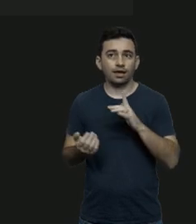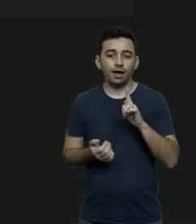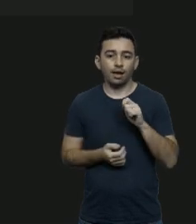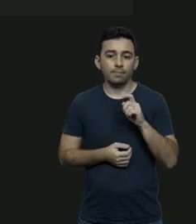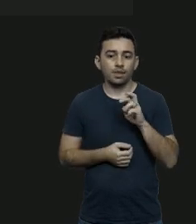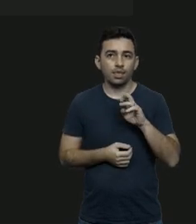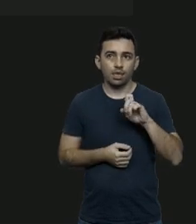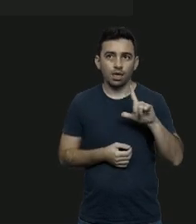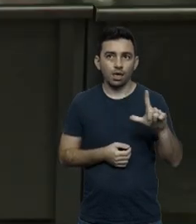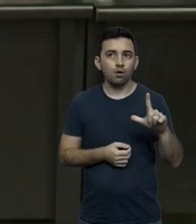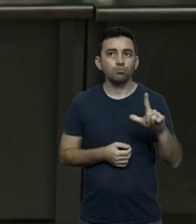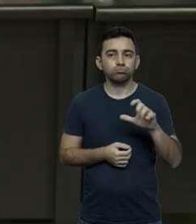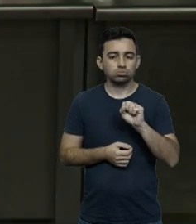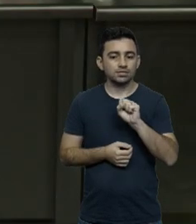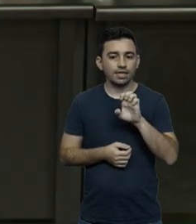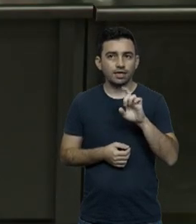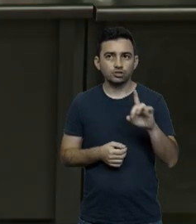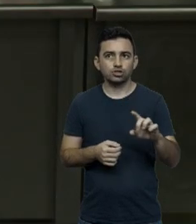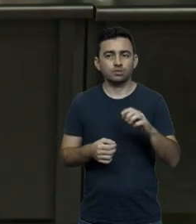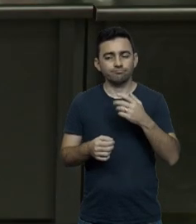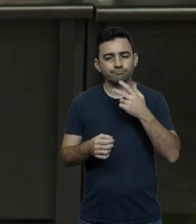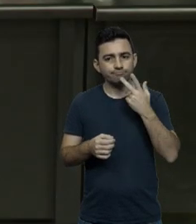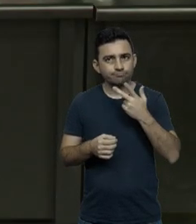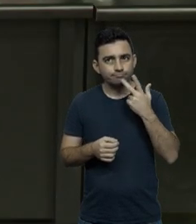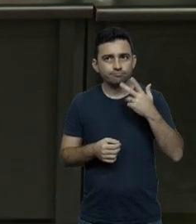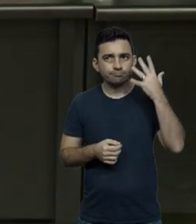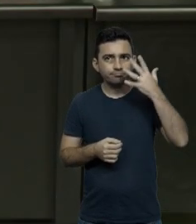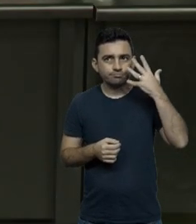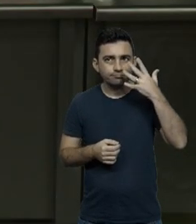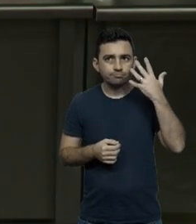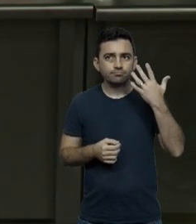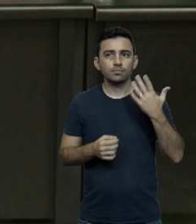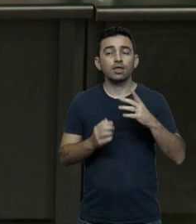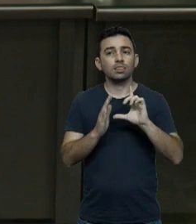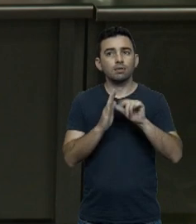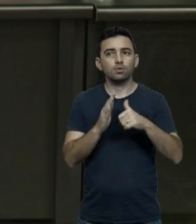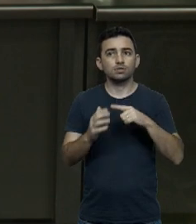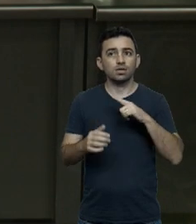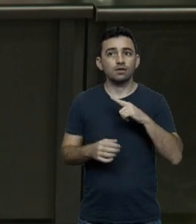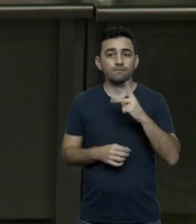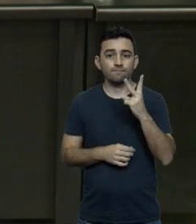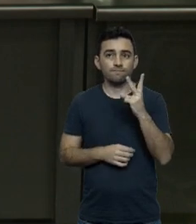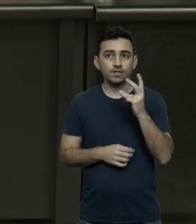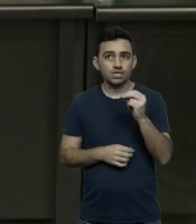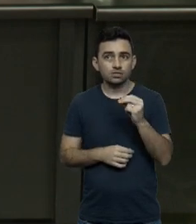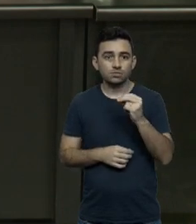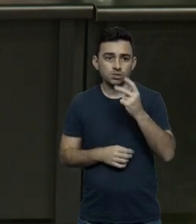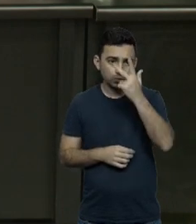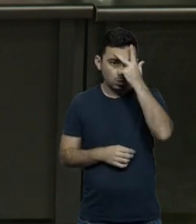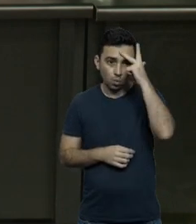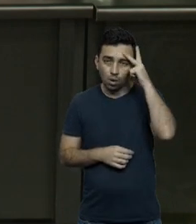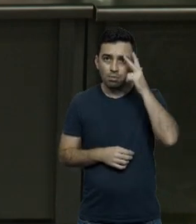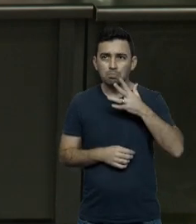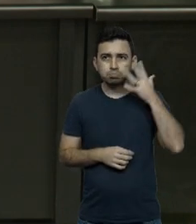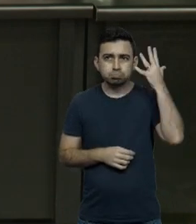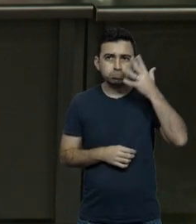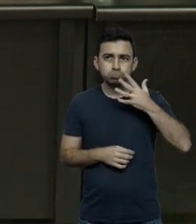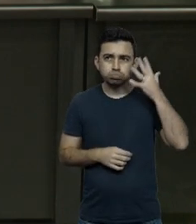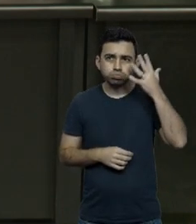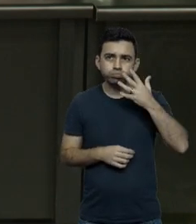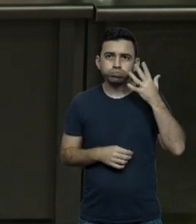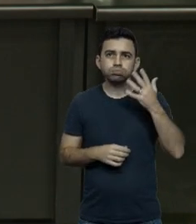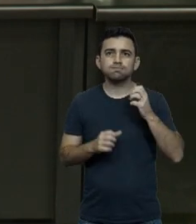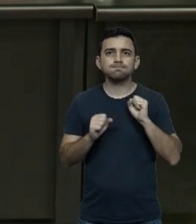porque a fala da sede depois nós teremos quase 20 falas das regionais e as falas